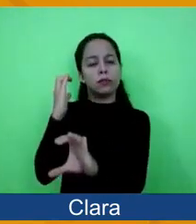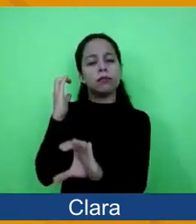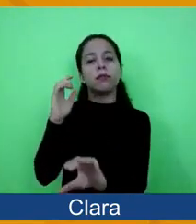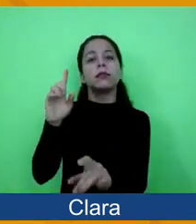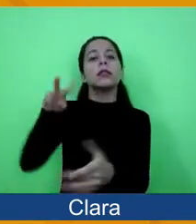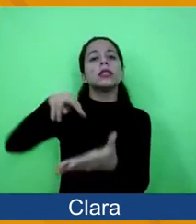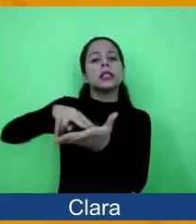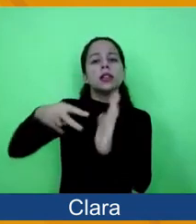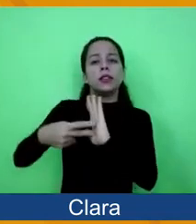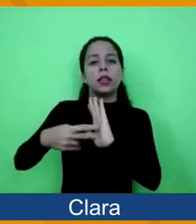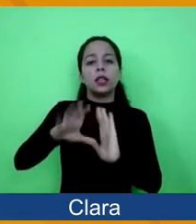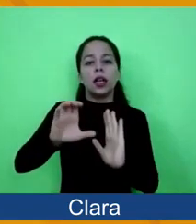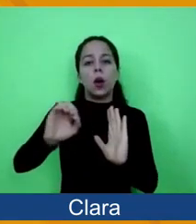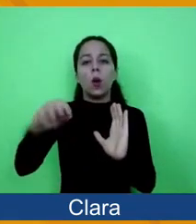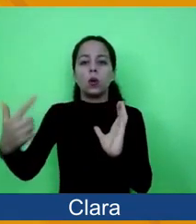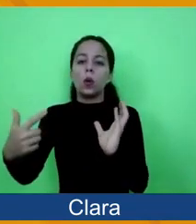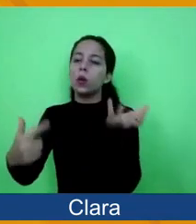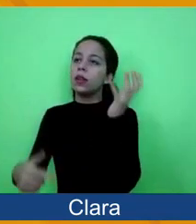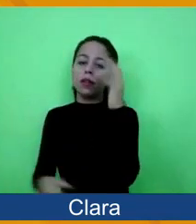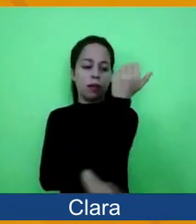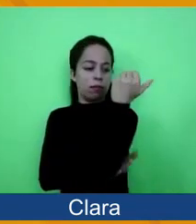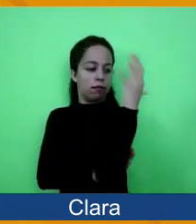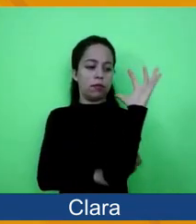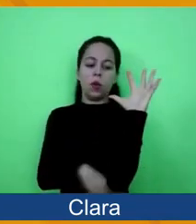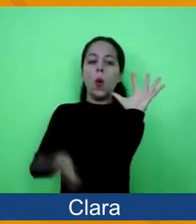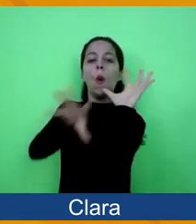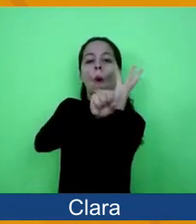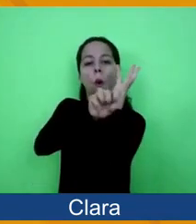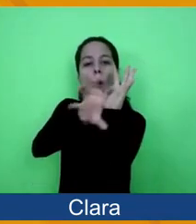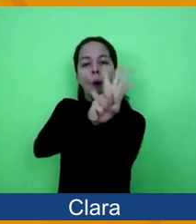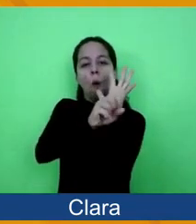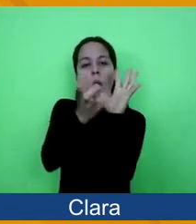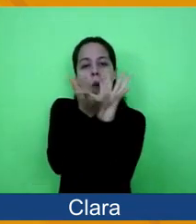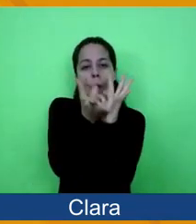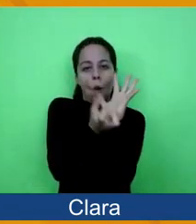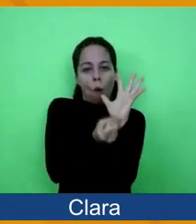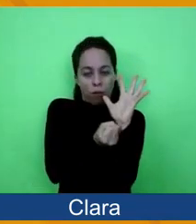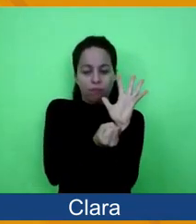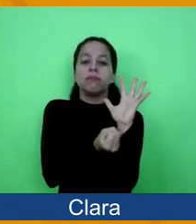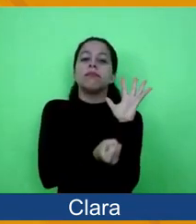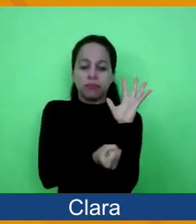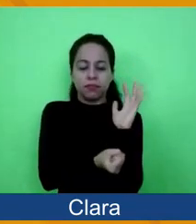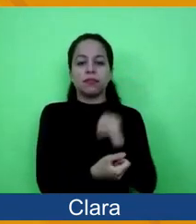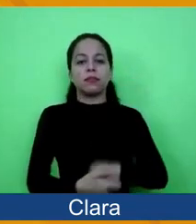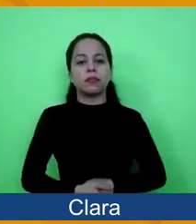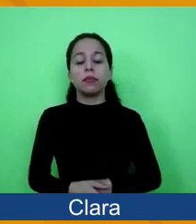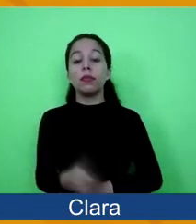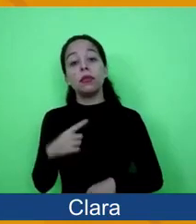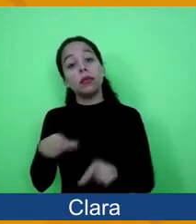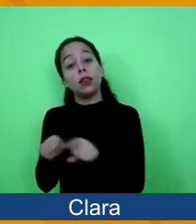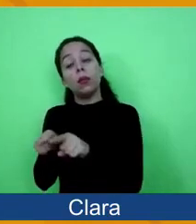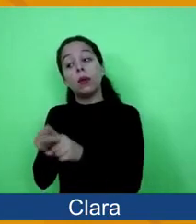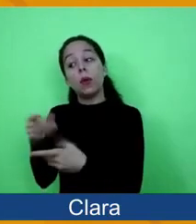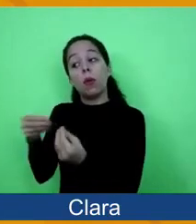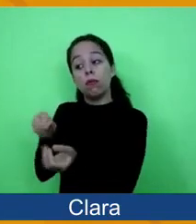Agora, armazenamento de carbono, por exemplo, em campos petrolíferos, em